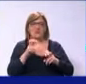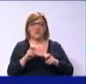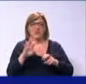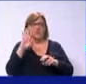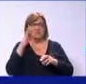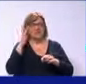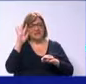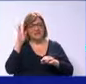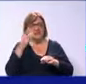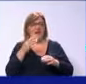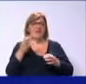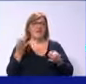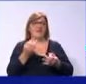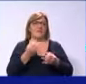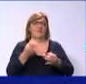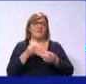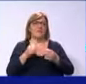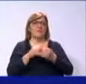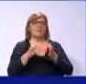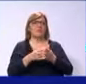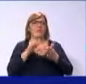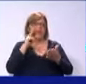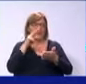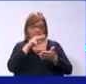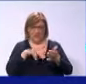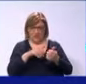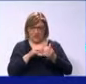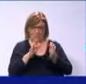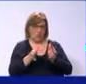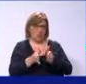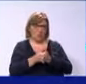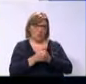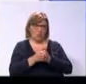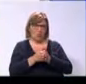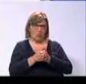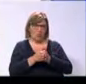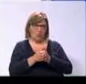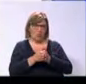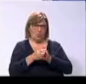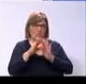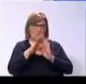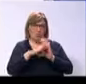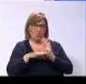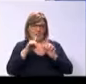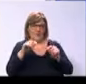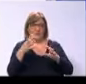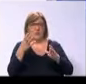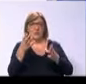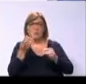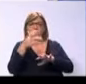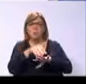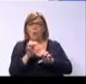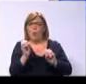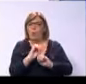preciso saber a verdade estão todos ué em toda toda o todos os vários comunicados aqui muitas incongruências